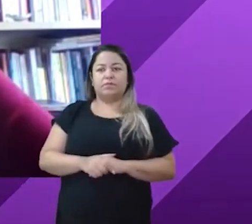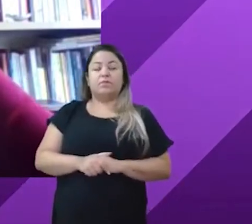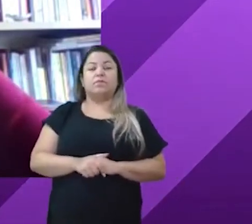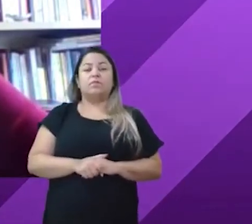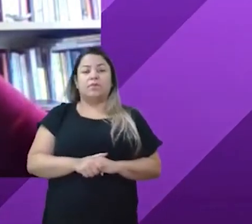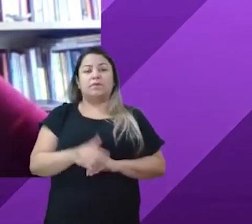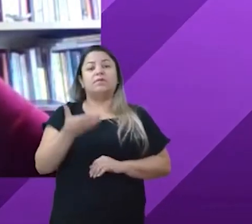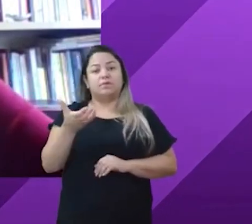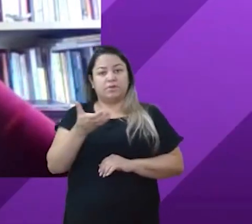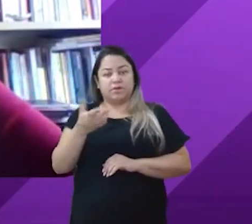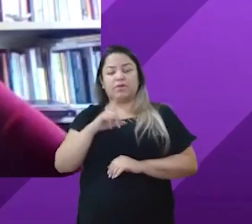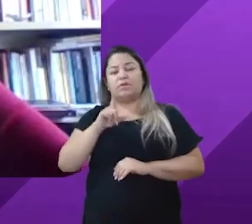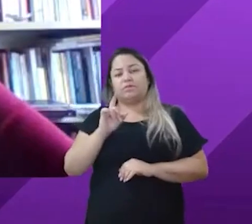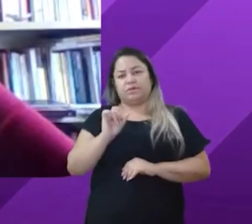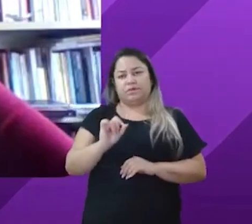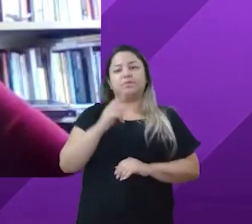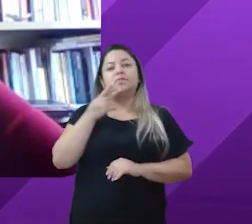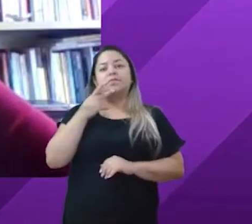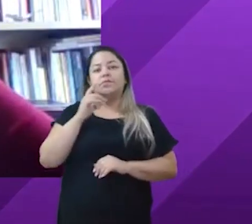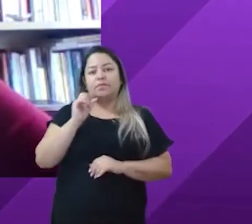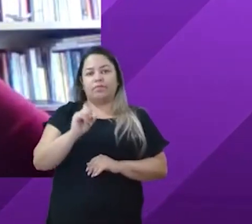quem elas querem para